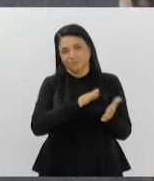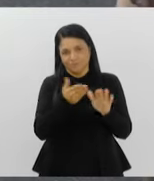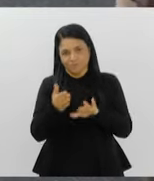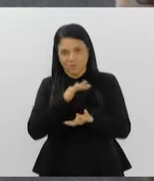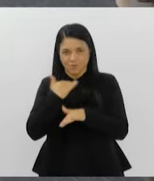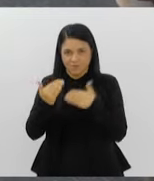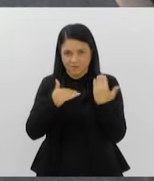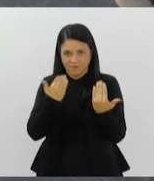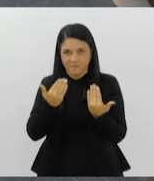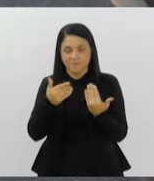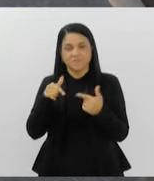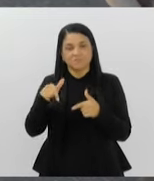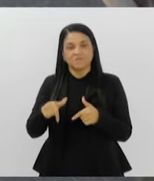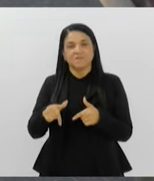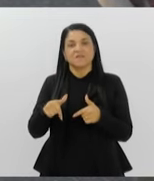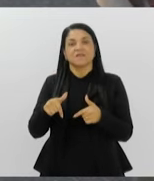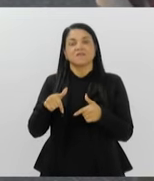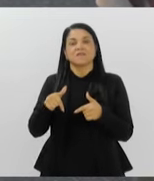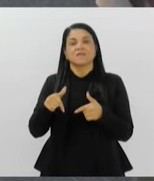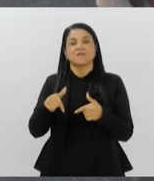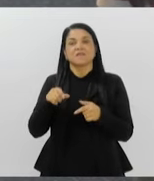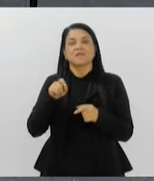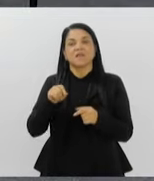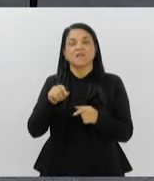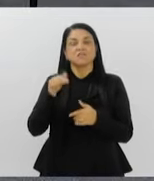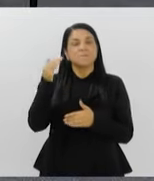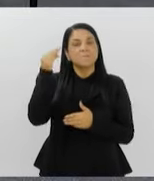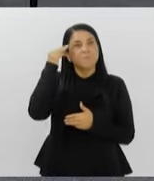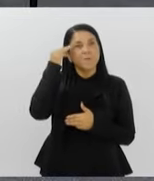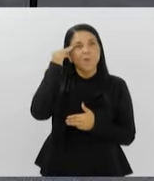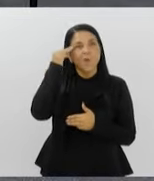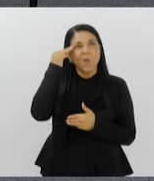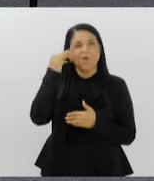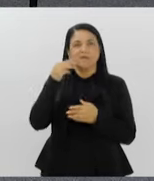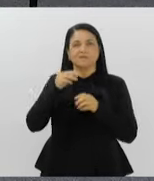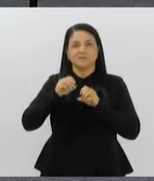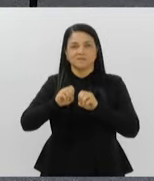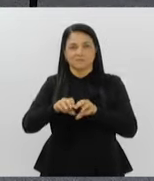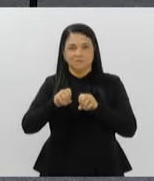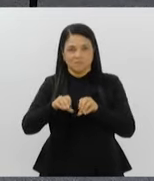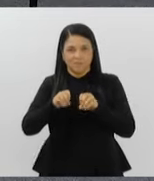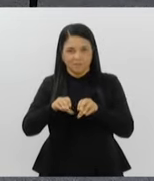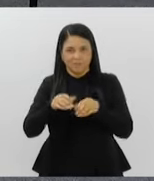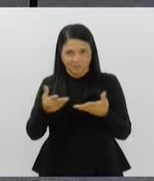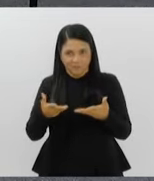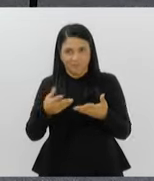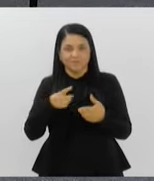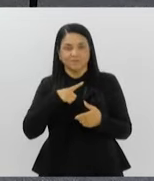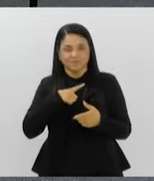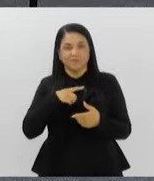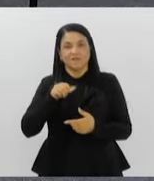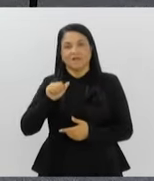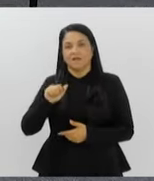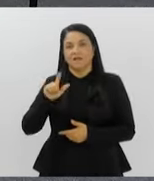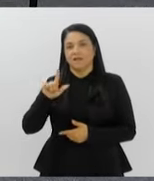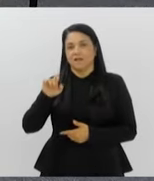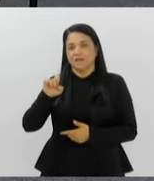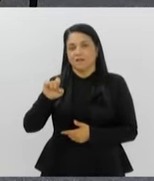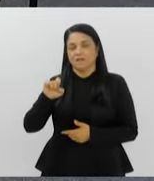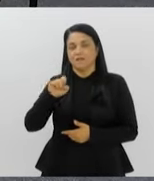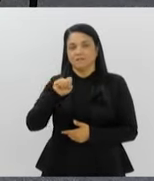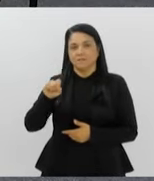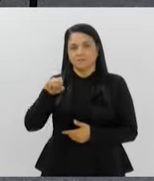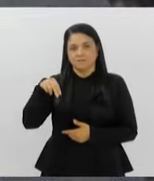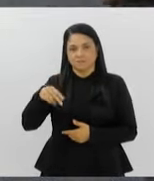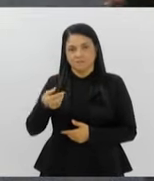ela deixasse aqui para a gente apenas as memórias e os ensinamentos que ela trouxe. Então, Alessandra Maqueda presente